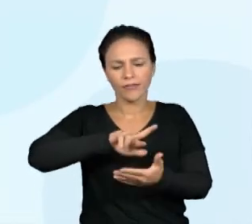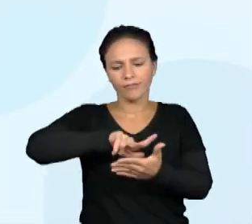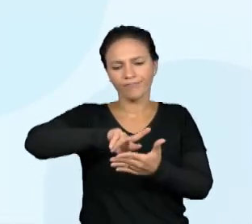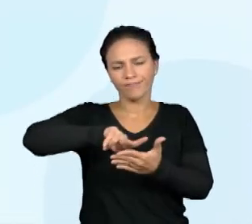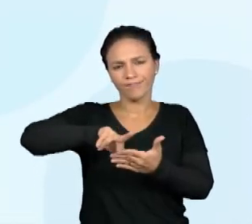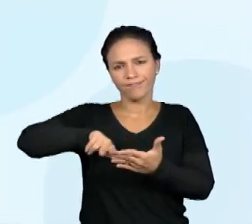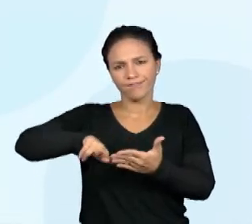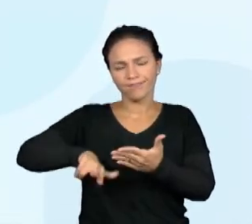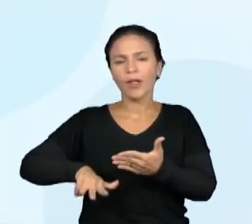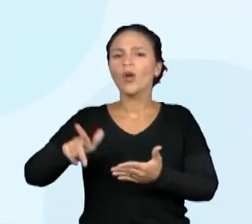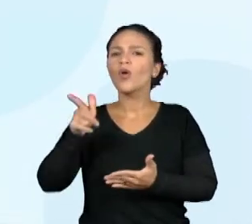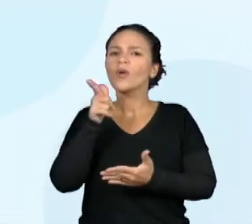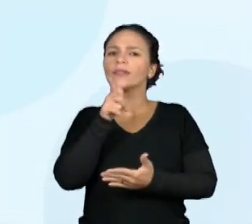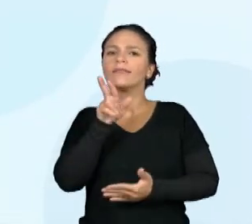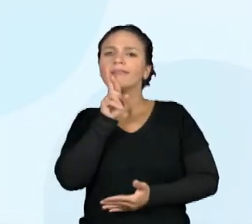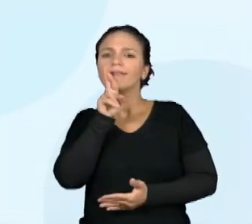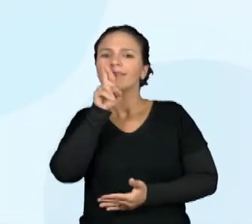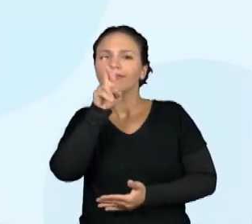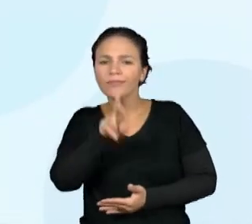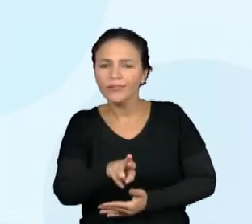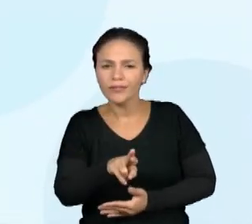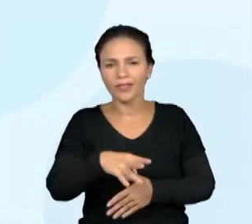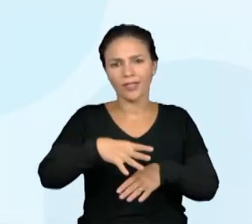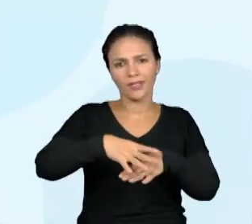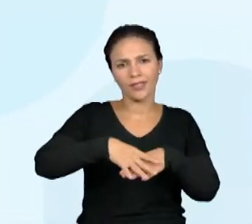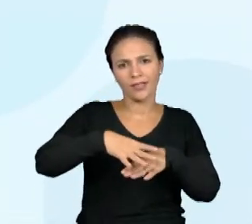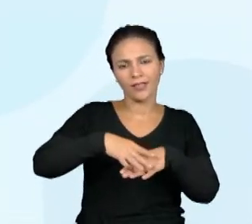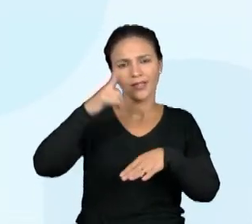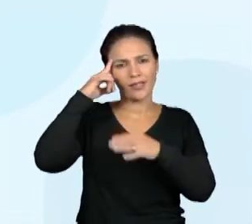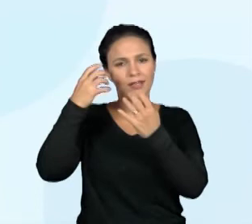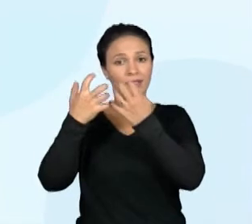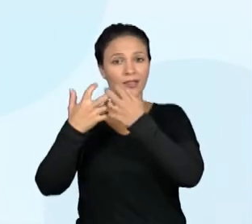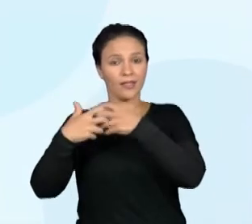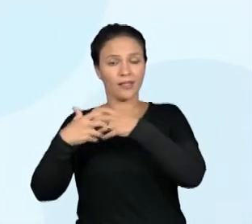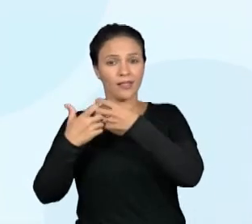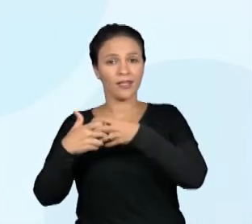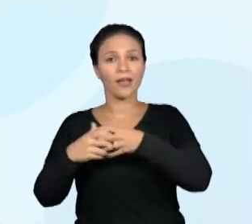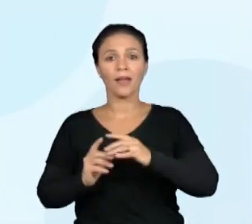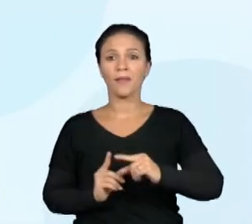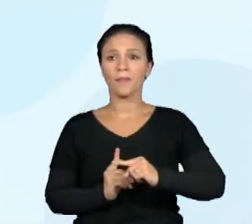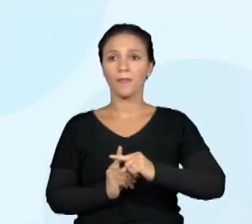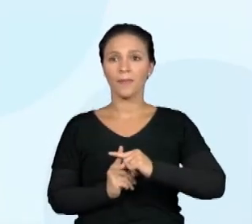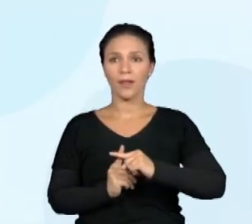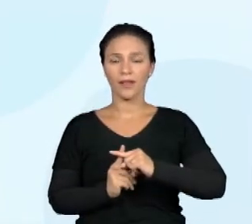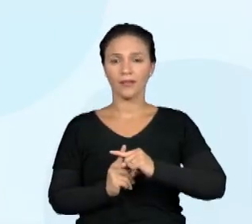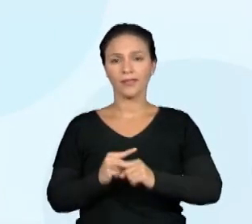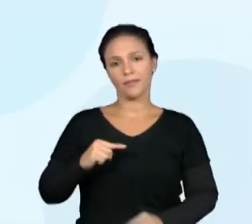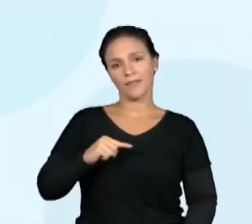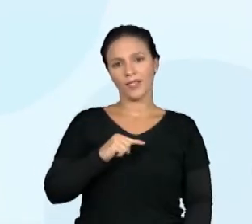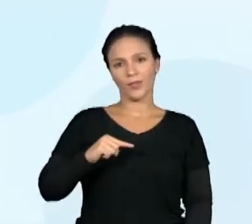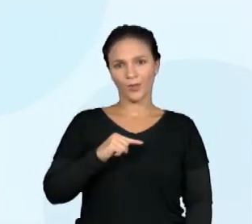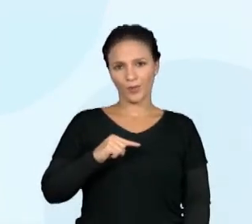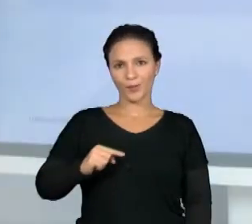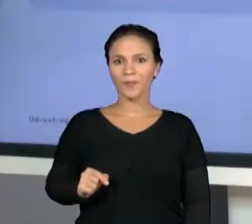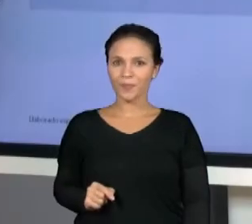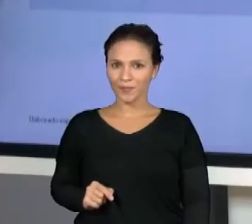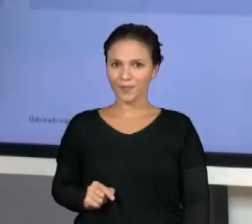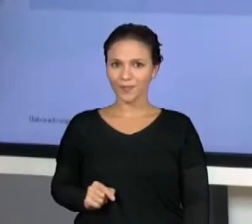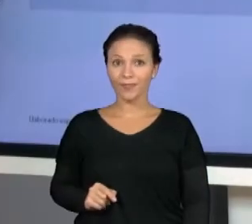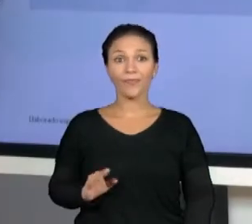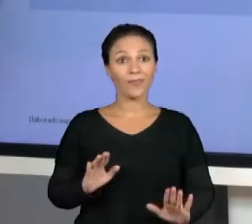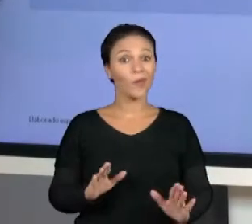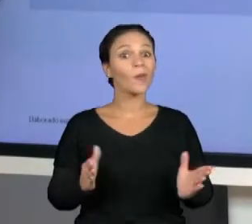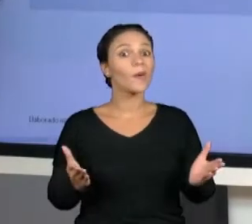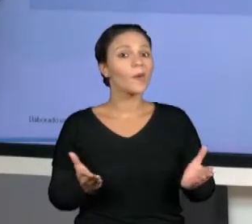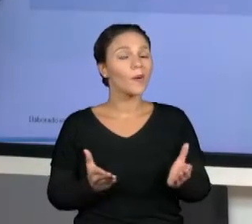resolver situações problema de adição e de subtração. Então veja bem, criançada, hoje